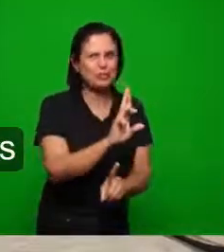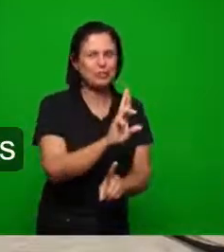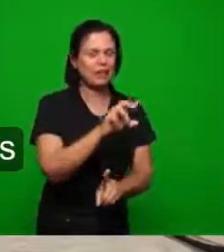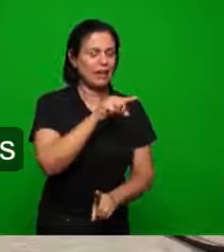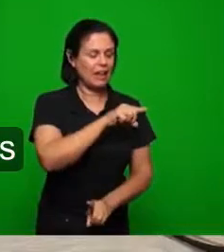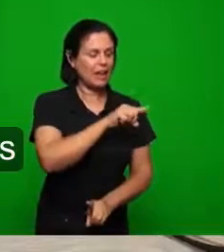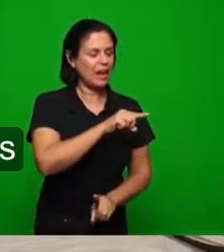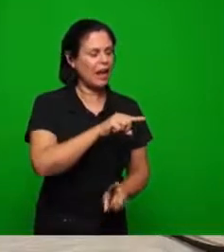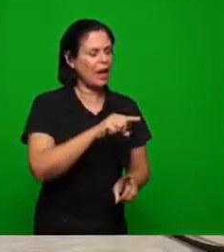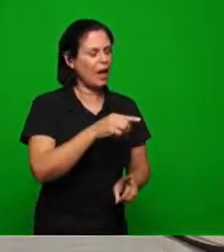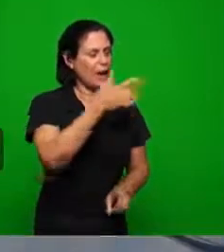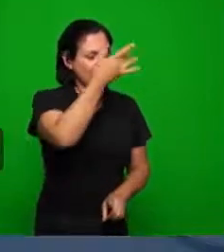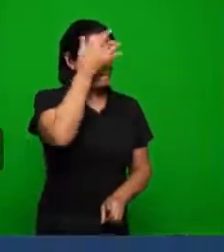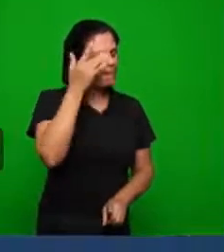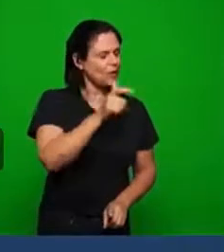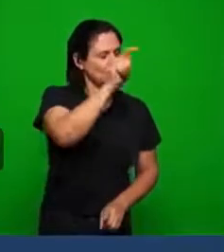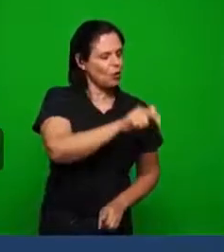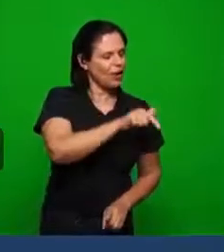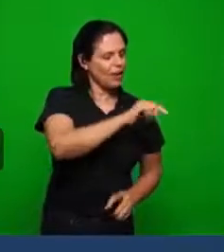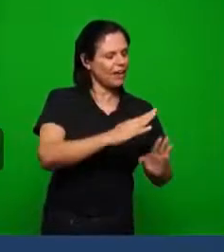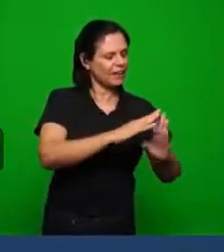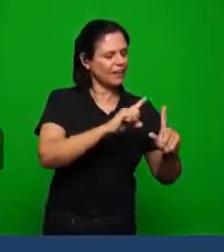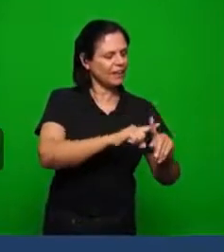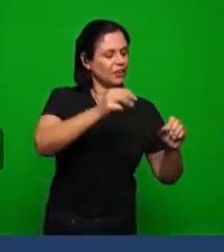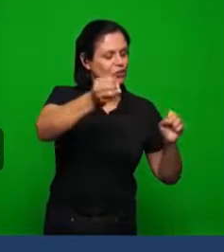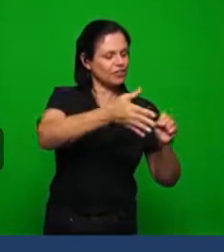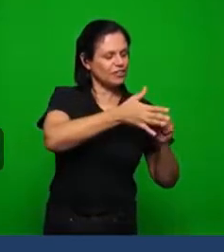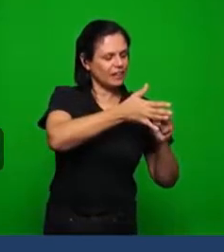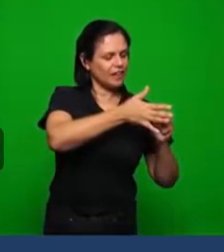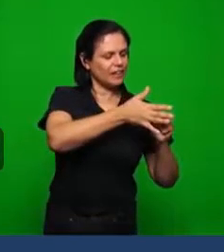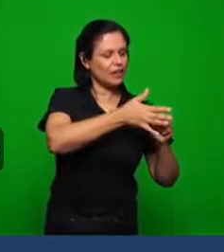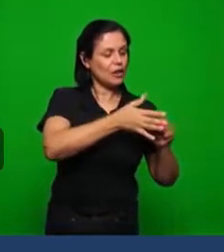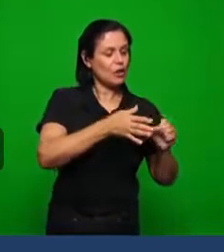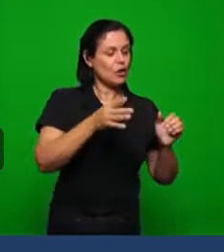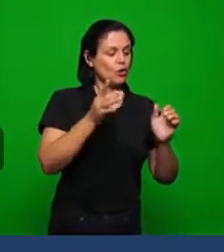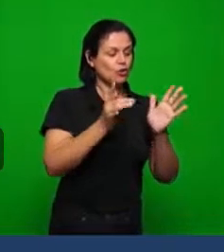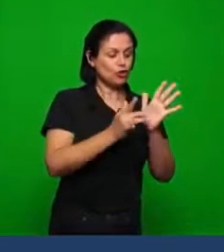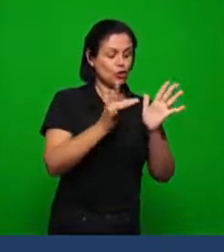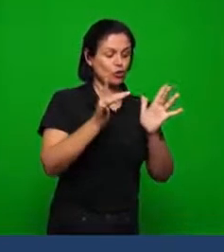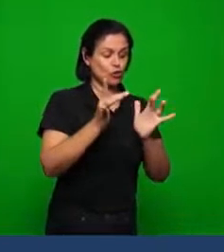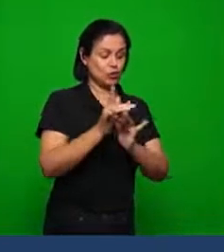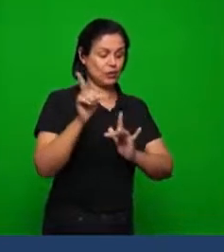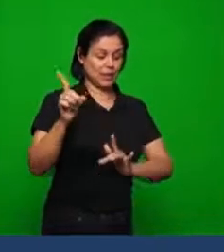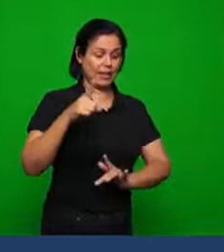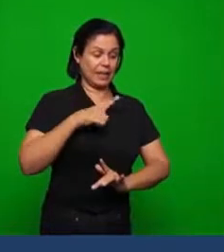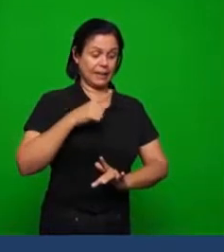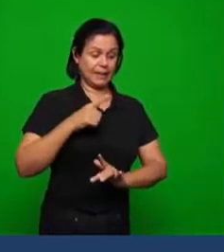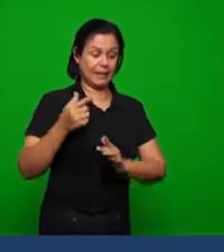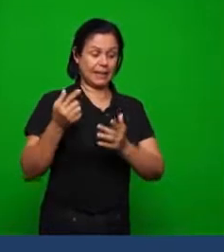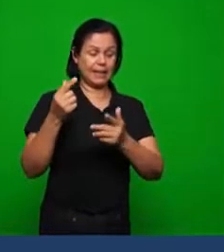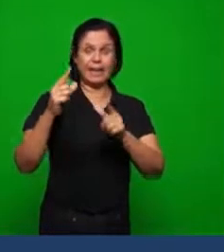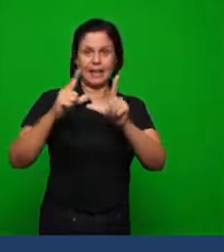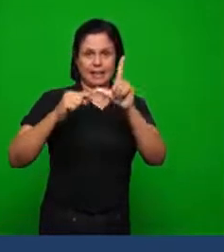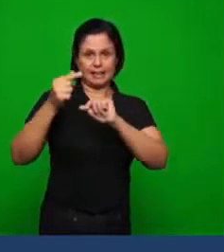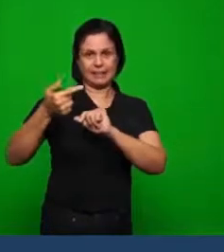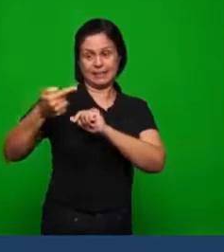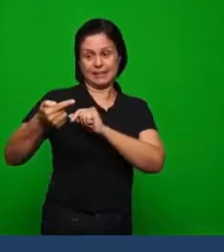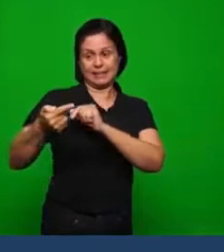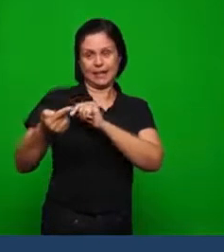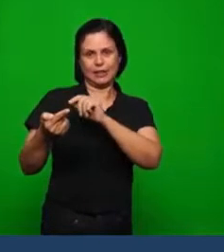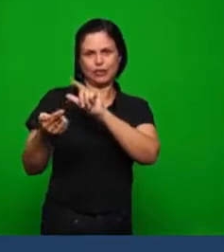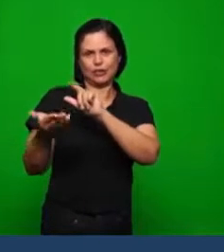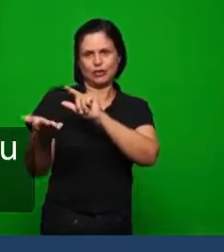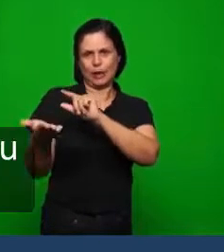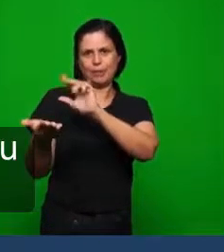escreve, isto diz o que tem os sete Espíritos de Deus e as sete estrelas. Conheço as